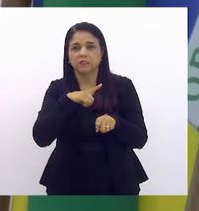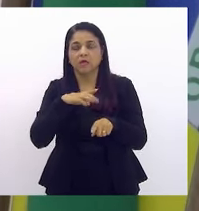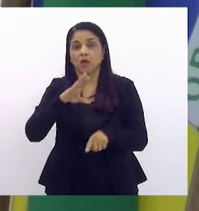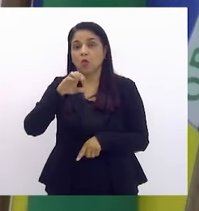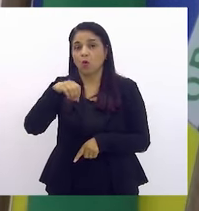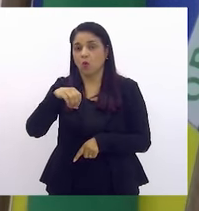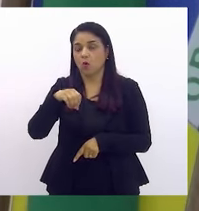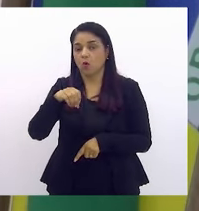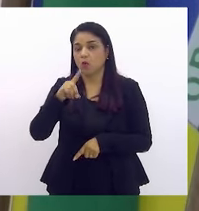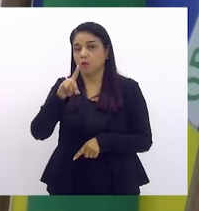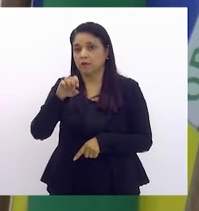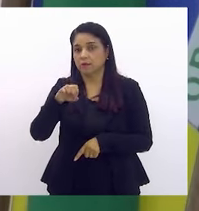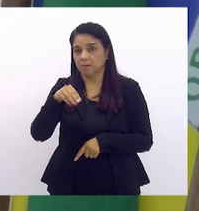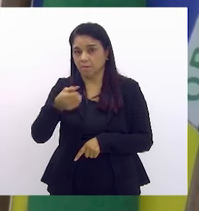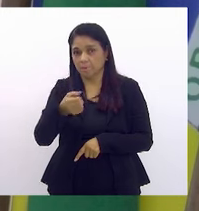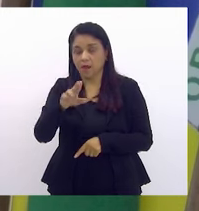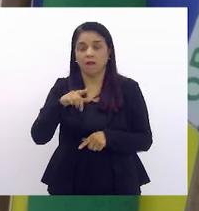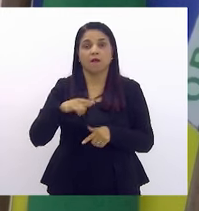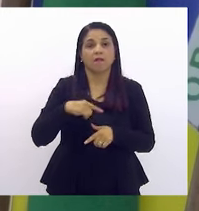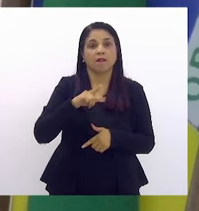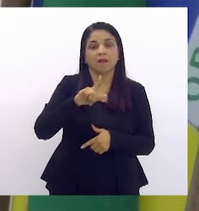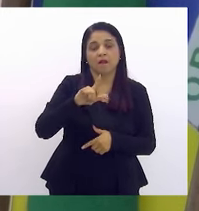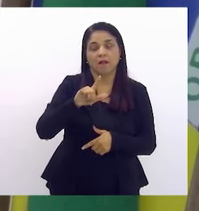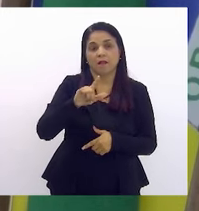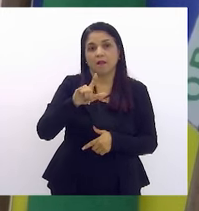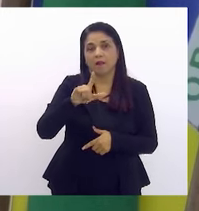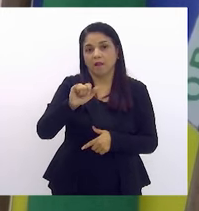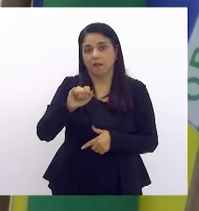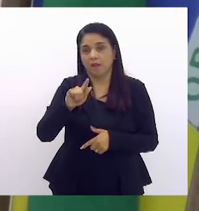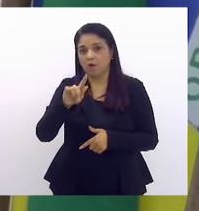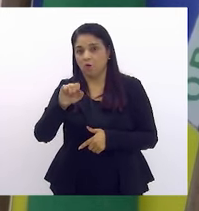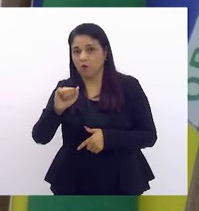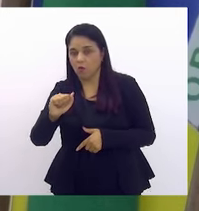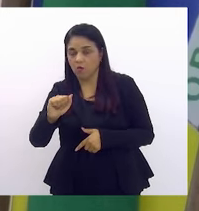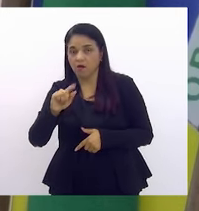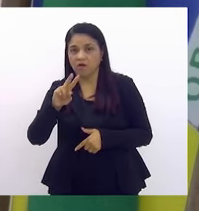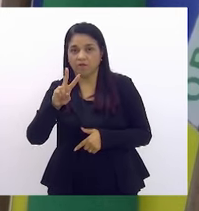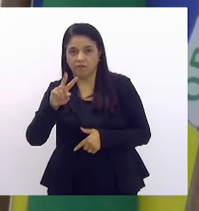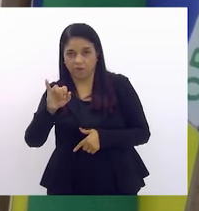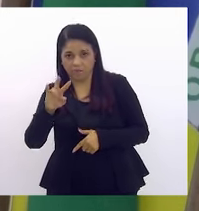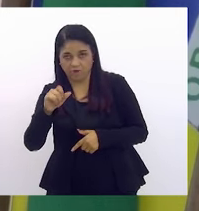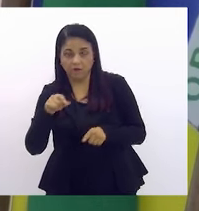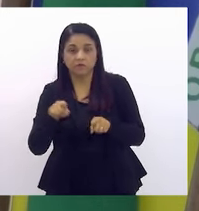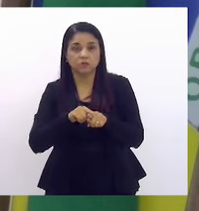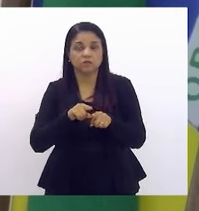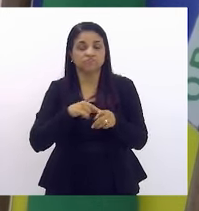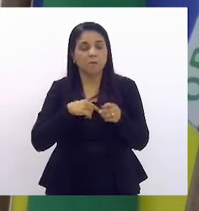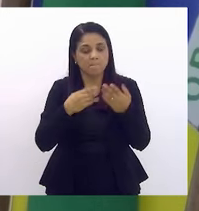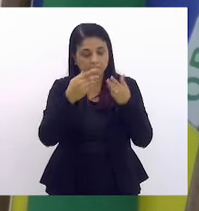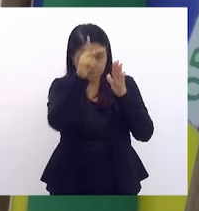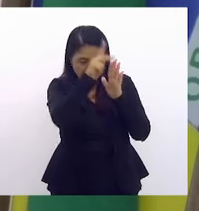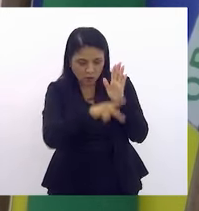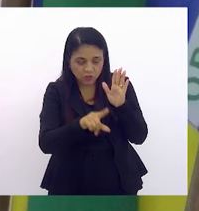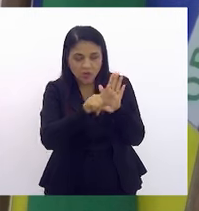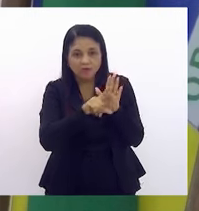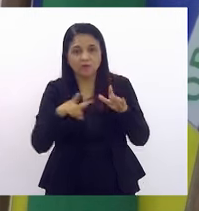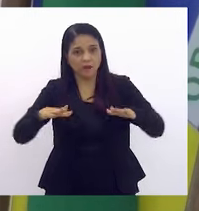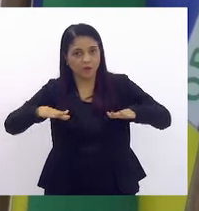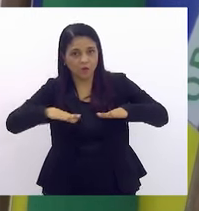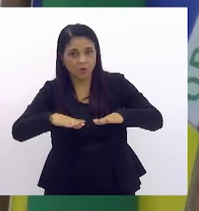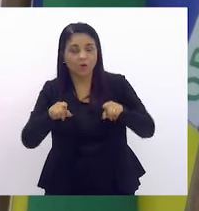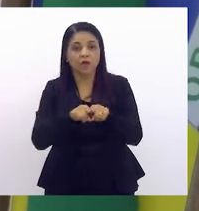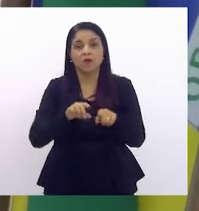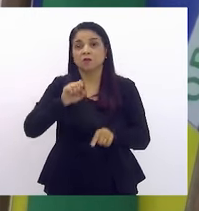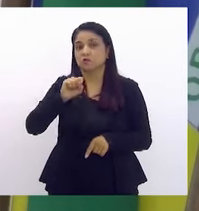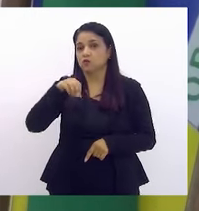né, Lagoa Viva, fazendo o projeto dos micro-organismos na lagoa, a gente tem a Somar com a drenagem,